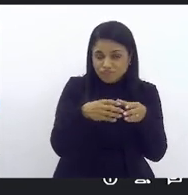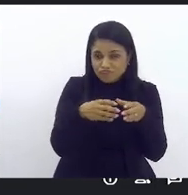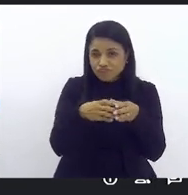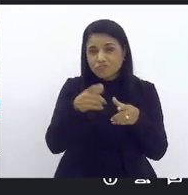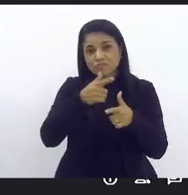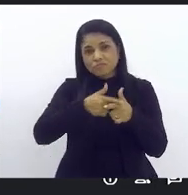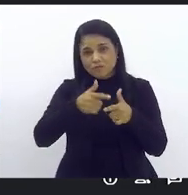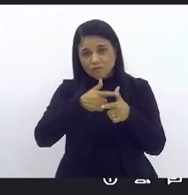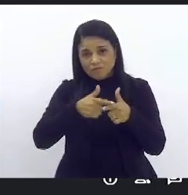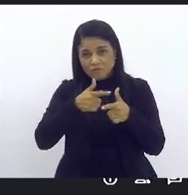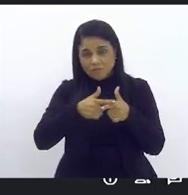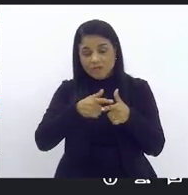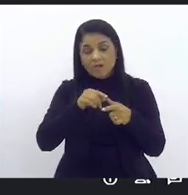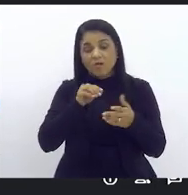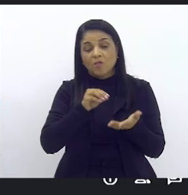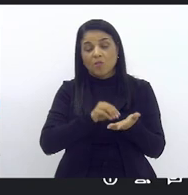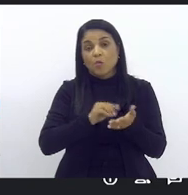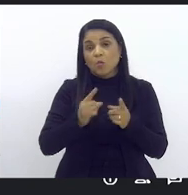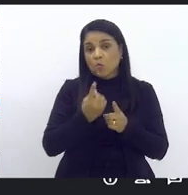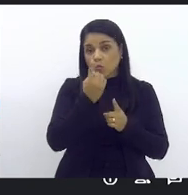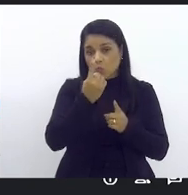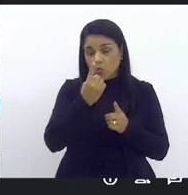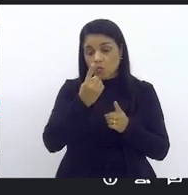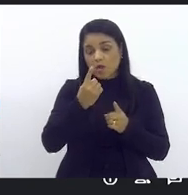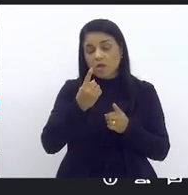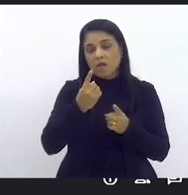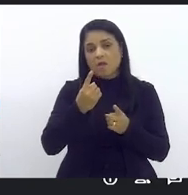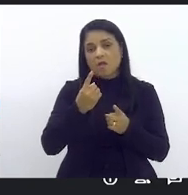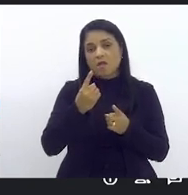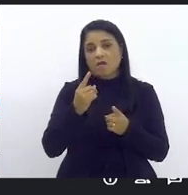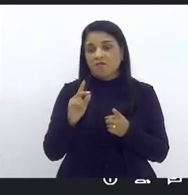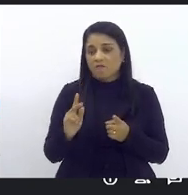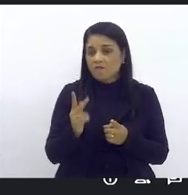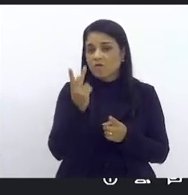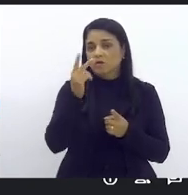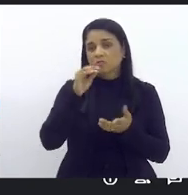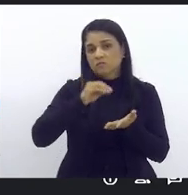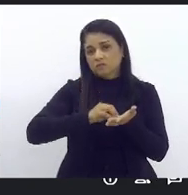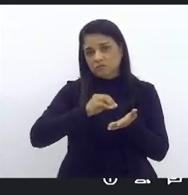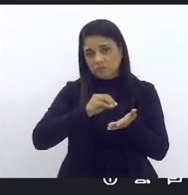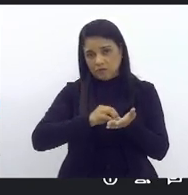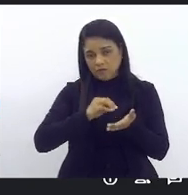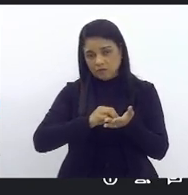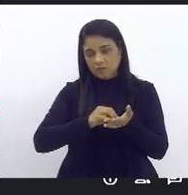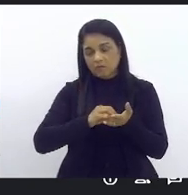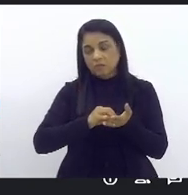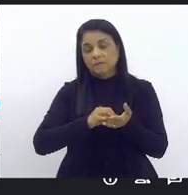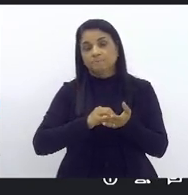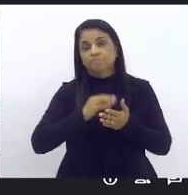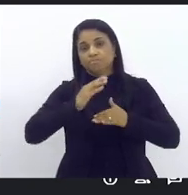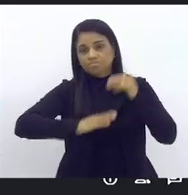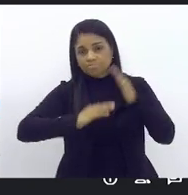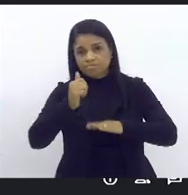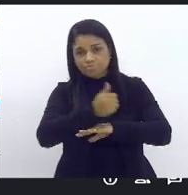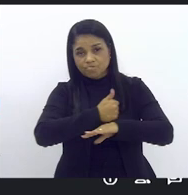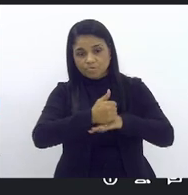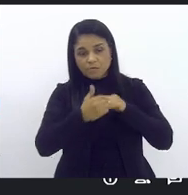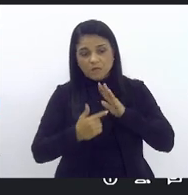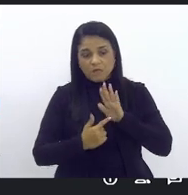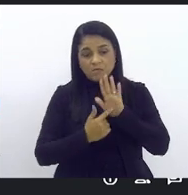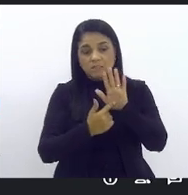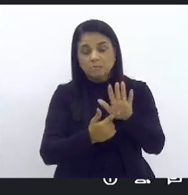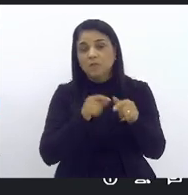chama desprofissionalização docente, do magistério, que é a forma que a gente encontrou que expressa melhor